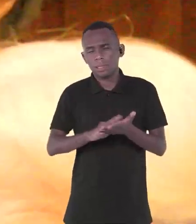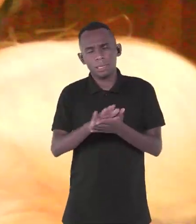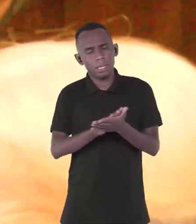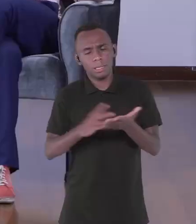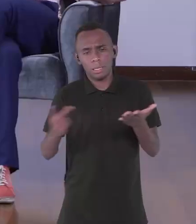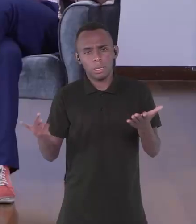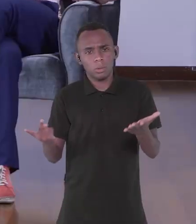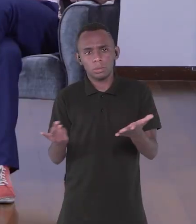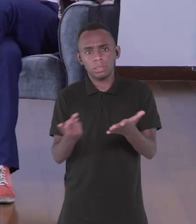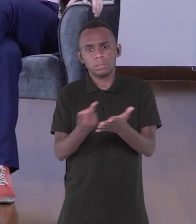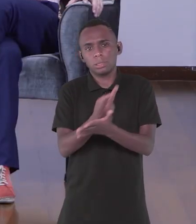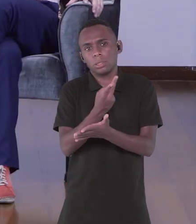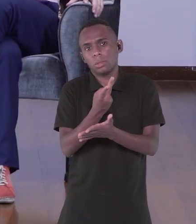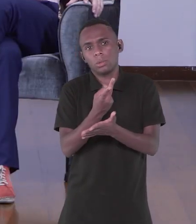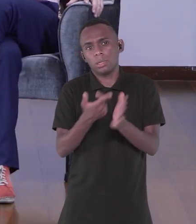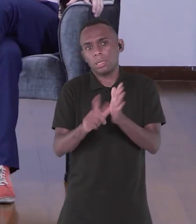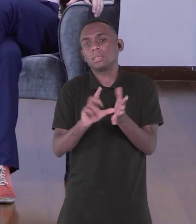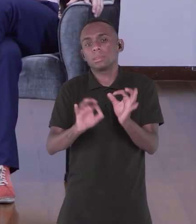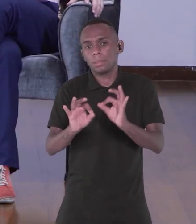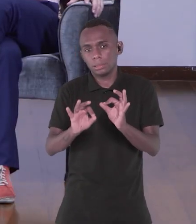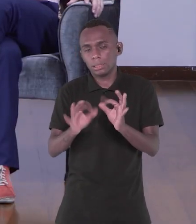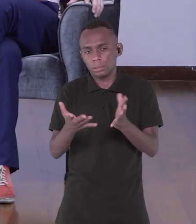acaso. Não. Nada foi por acaso ali.